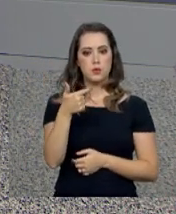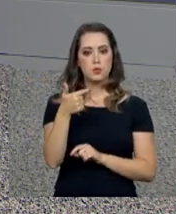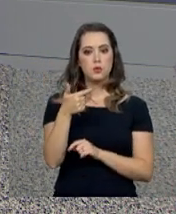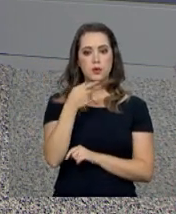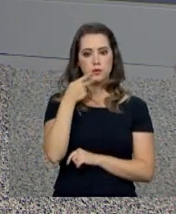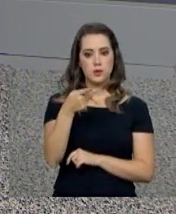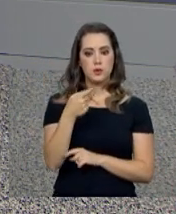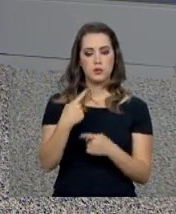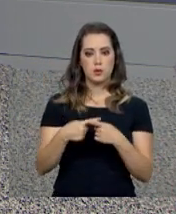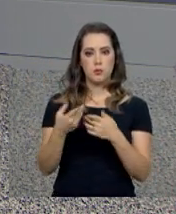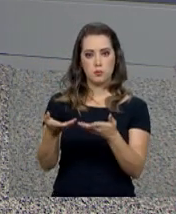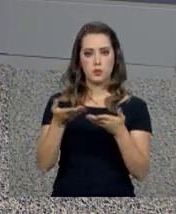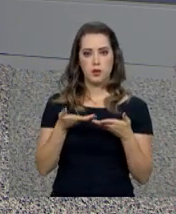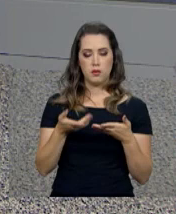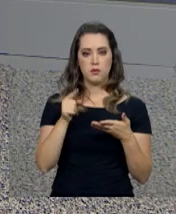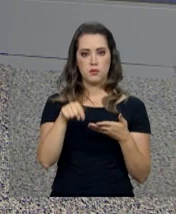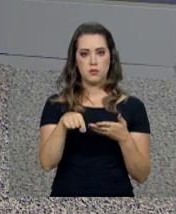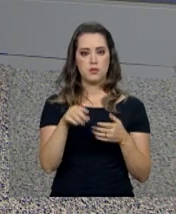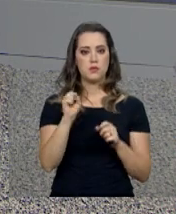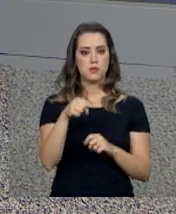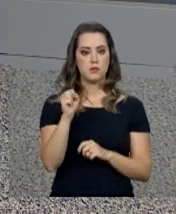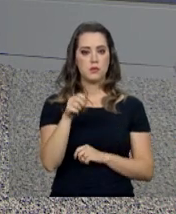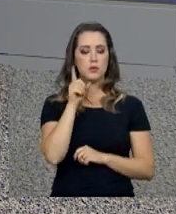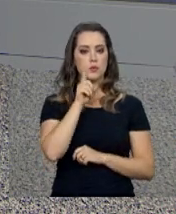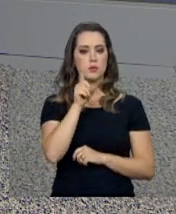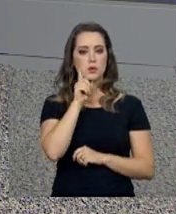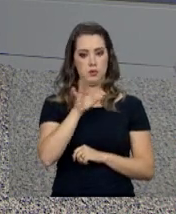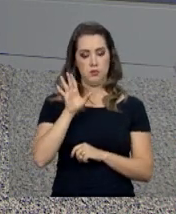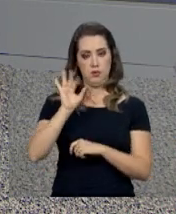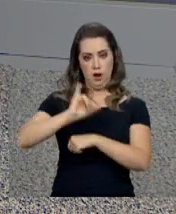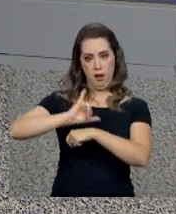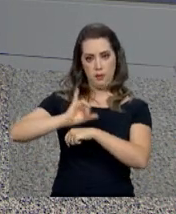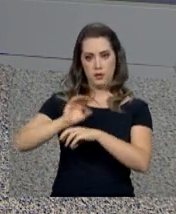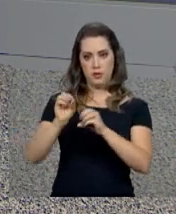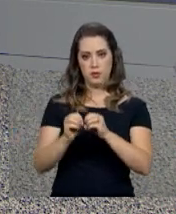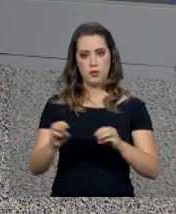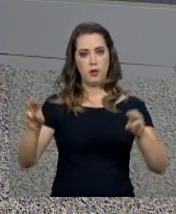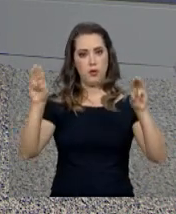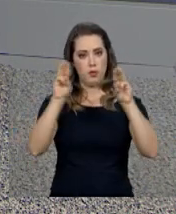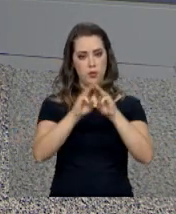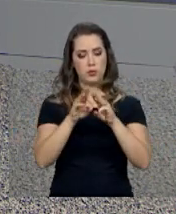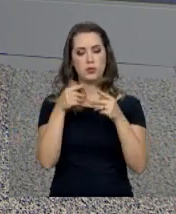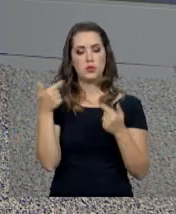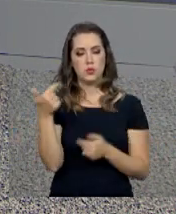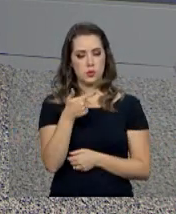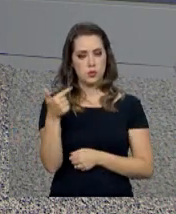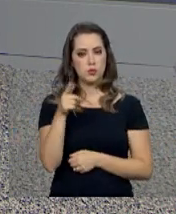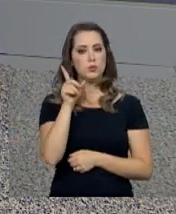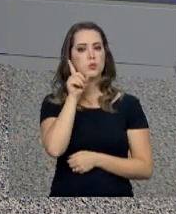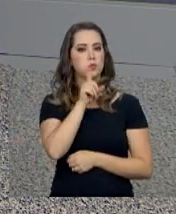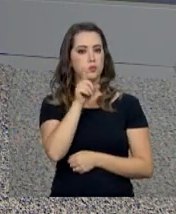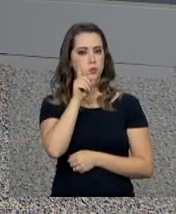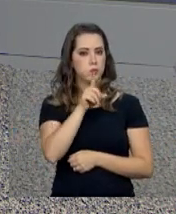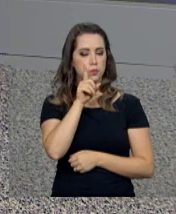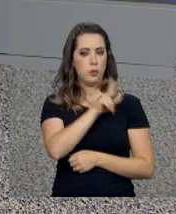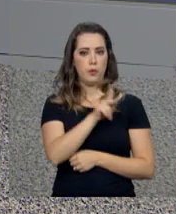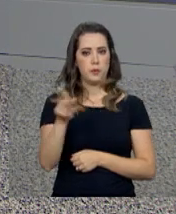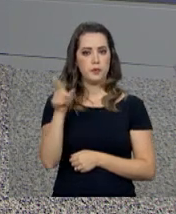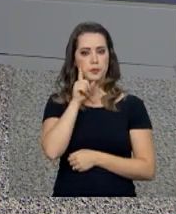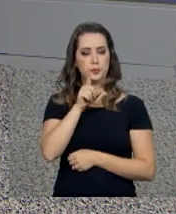isso sim como estados unidos ele né sede a onu o segundo presidente a falar é o presidente dos estados unidos